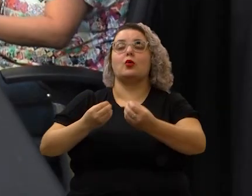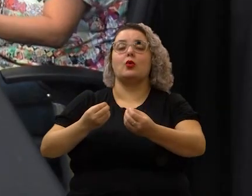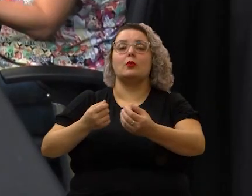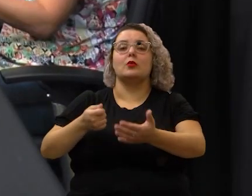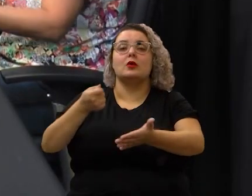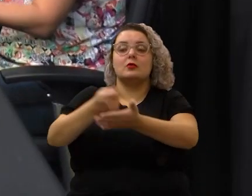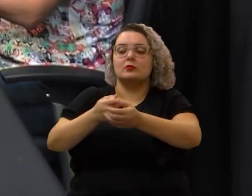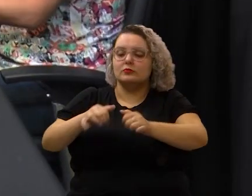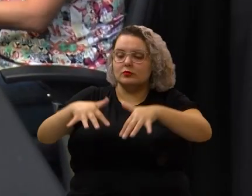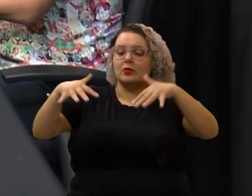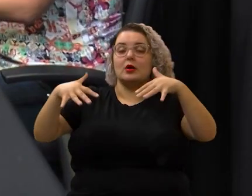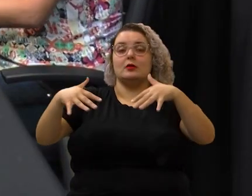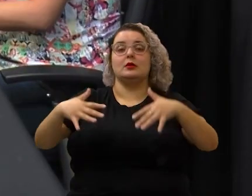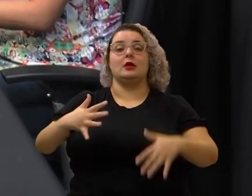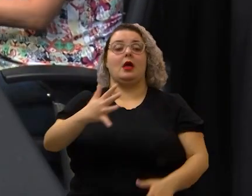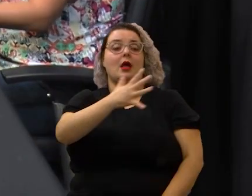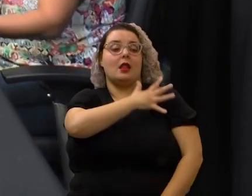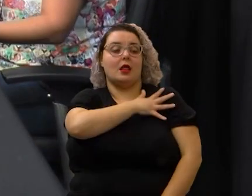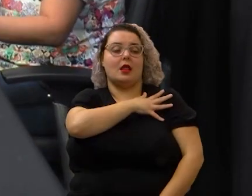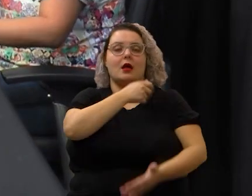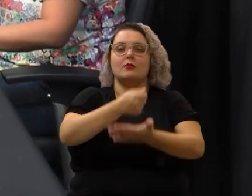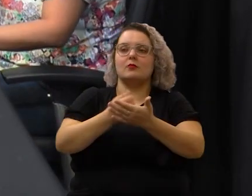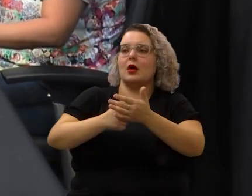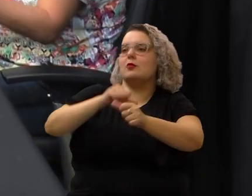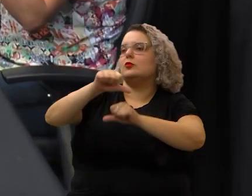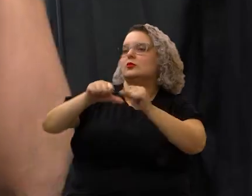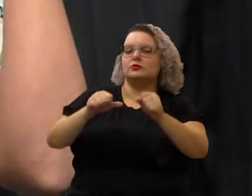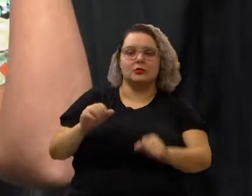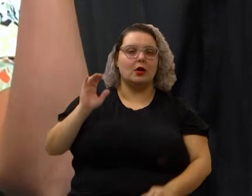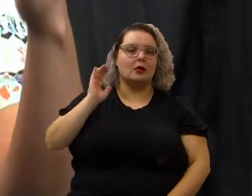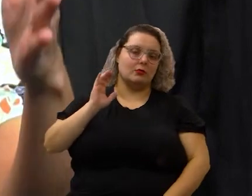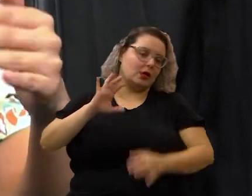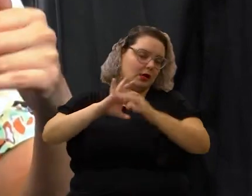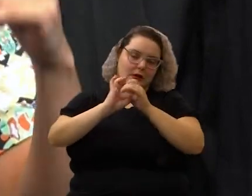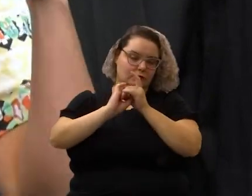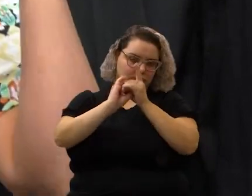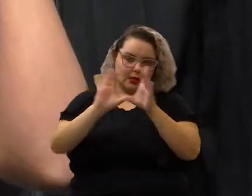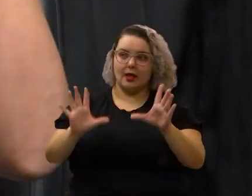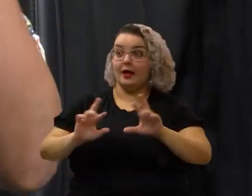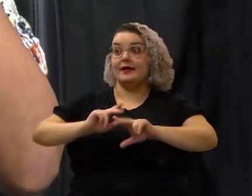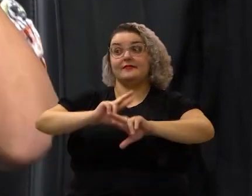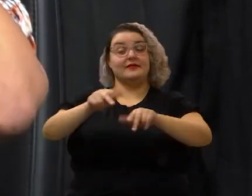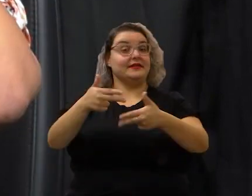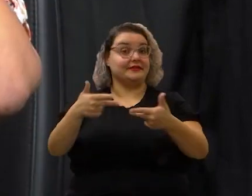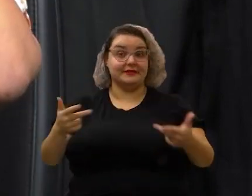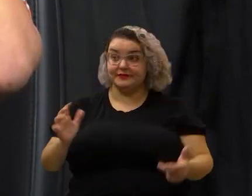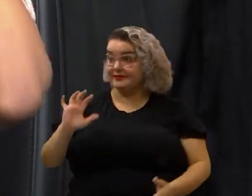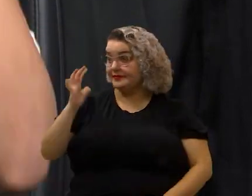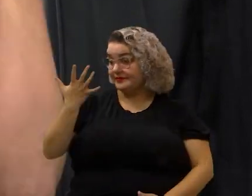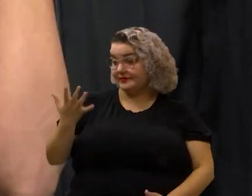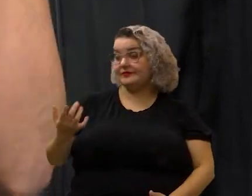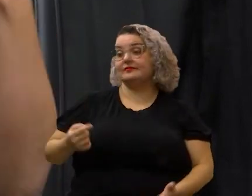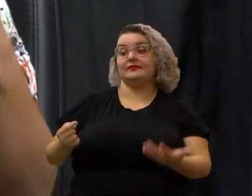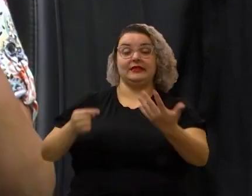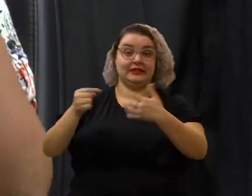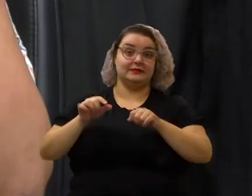exatamente a transição da ditadura militar para a democracia. E aí a gente teve uma série de eventos recentes, né, que aconteceram, Sim. que colocaram isso em